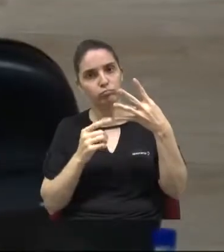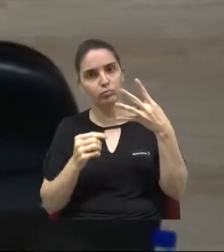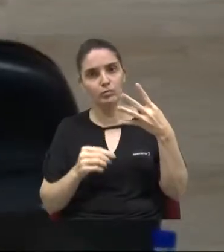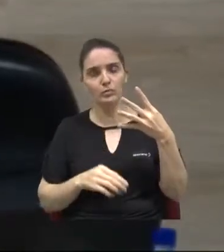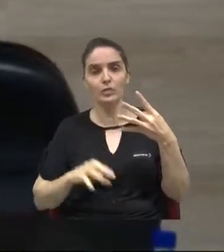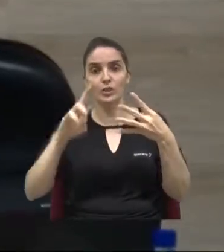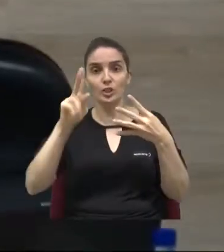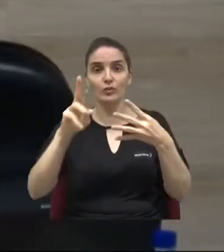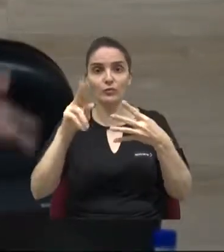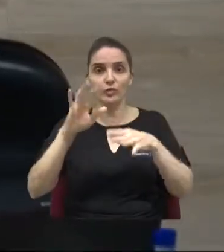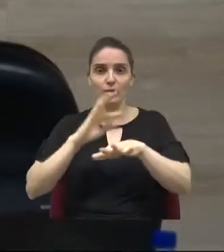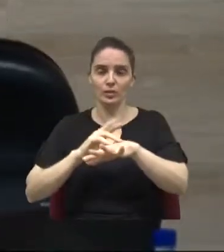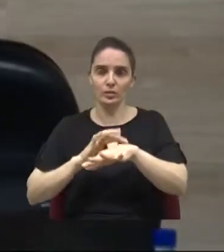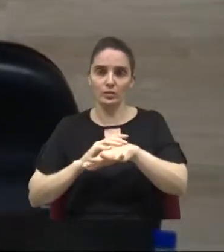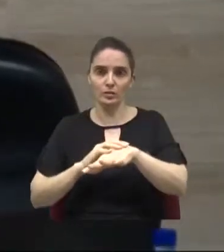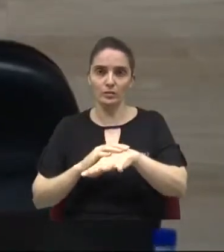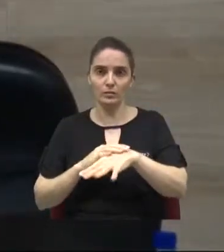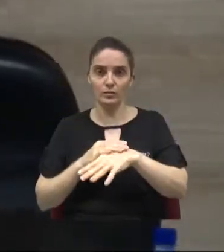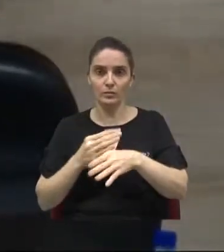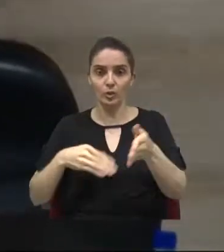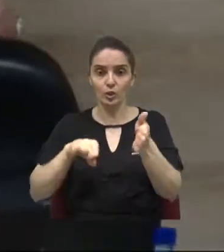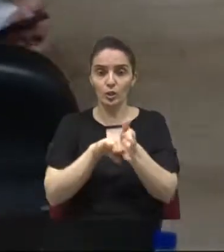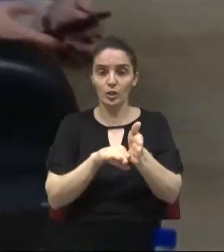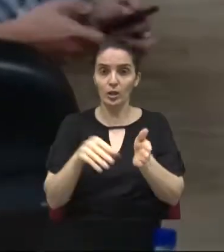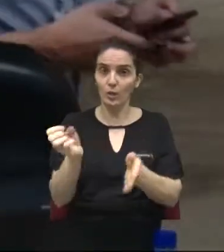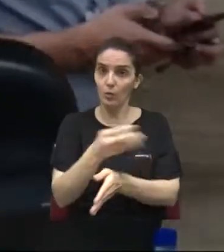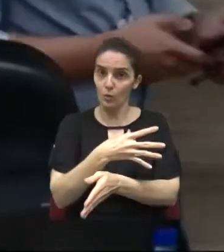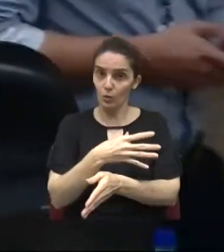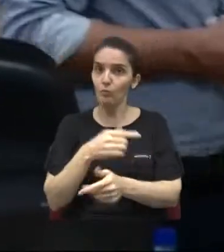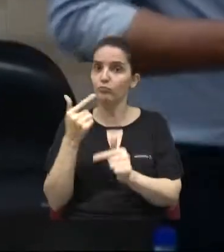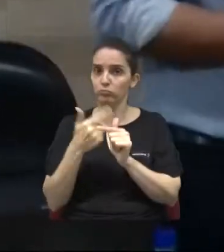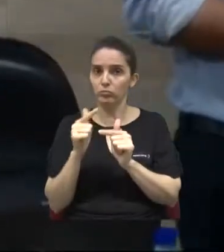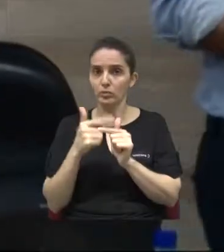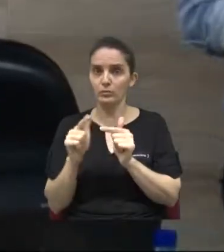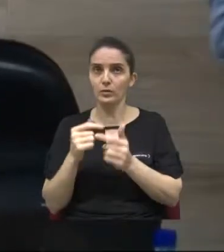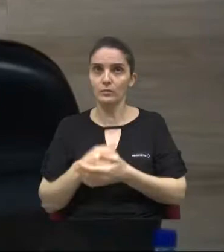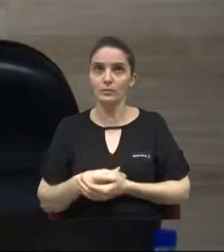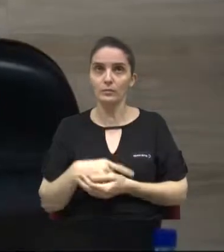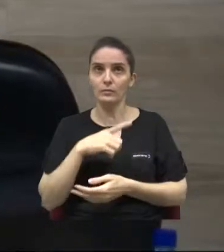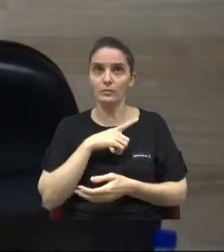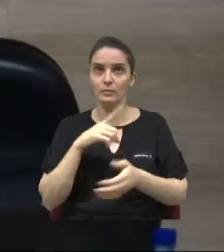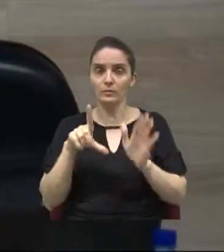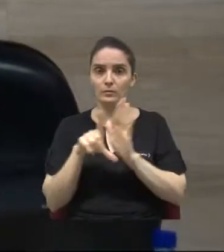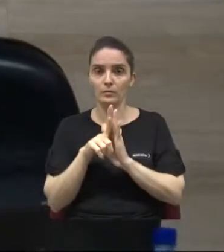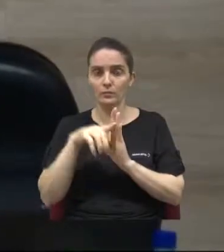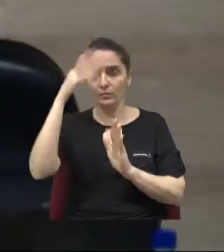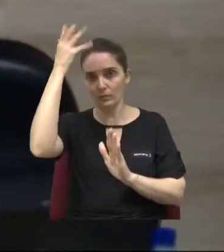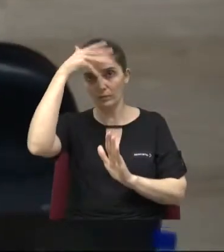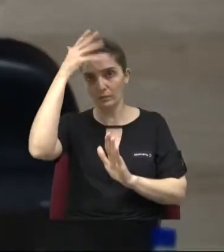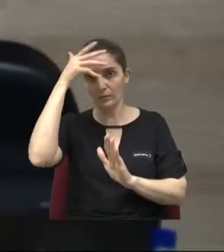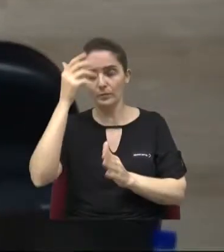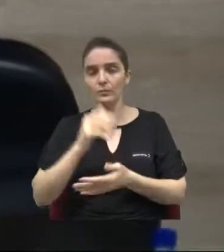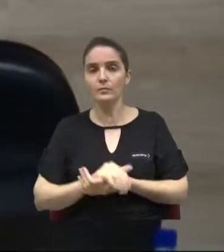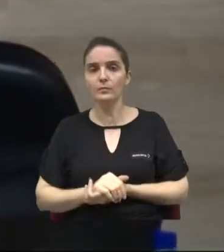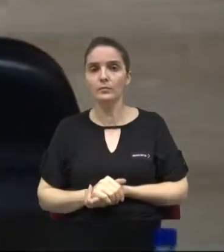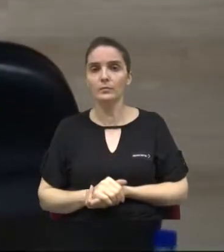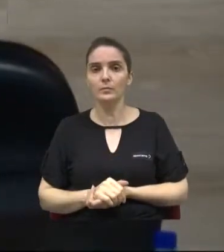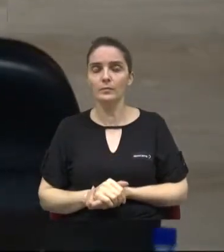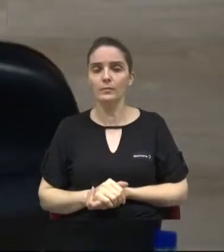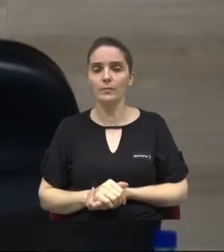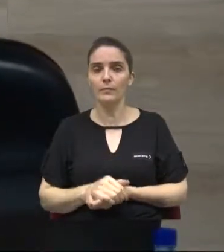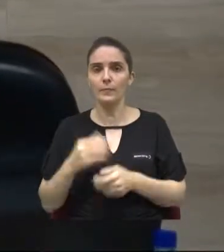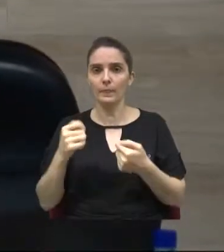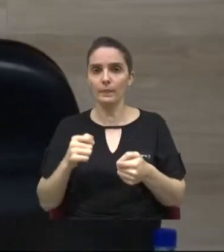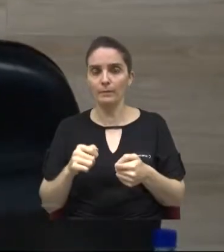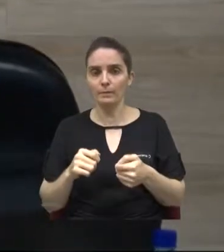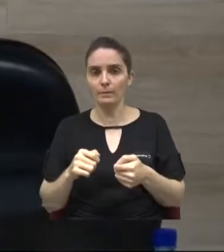tipo para o município, poderemos ter problemas. Então, existe uma lei de autoria minha, que deve ser mandado